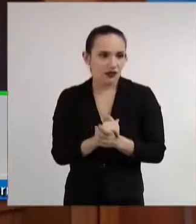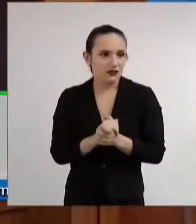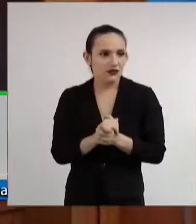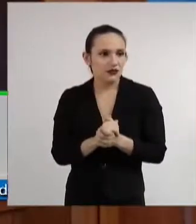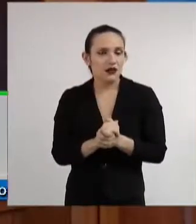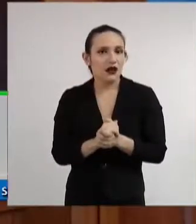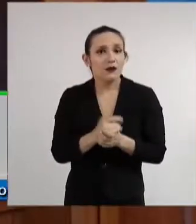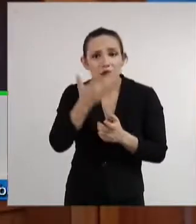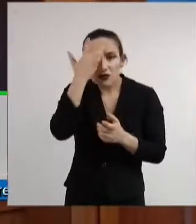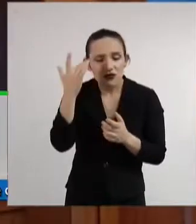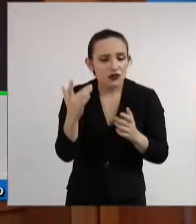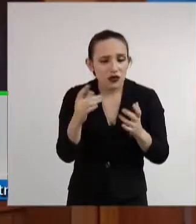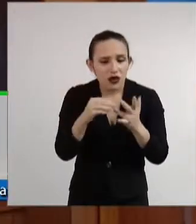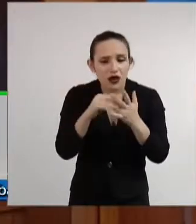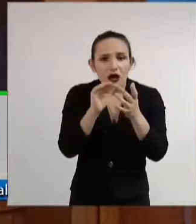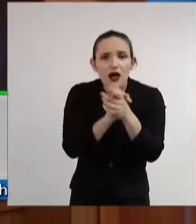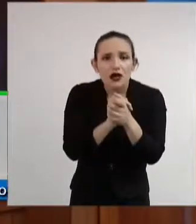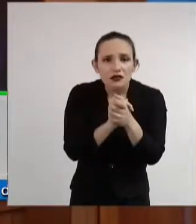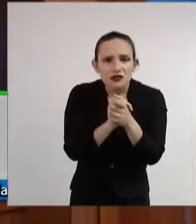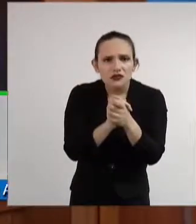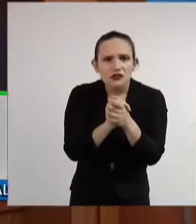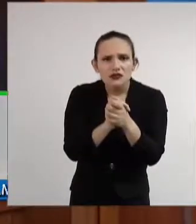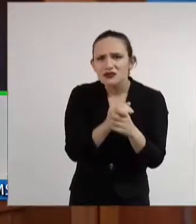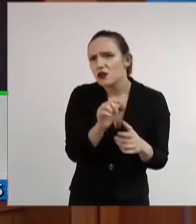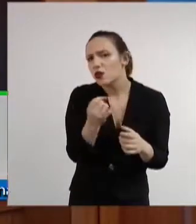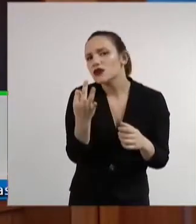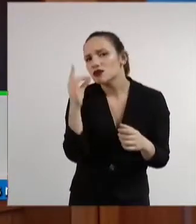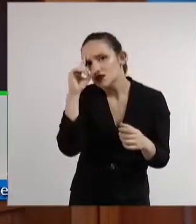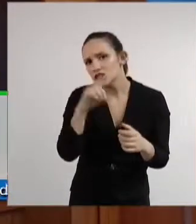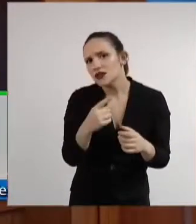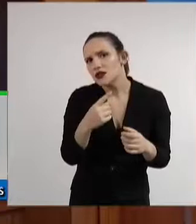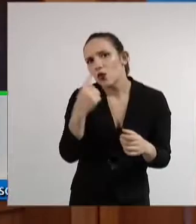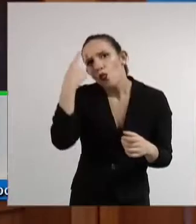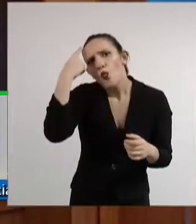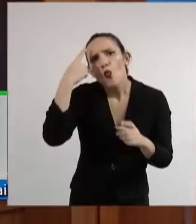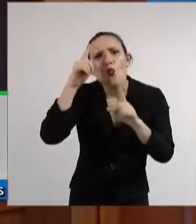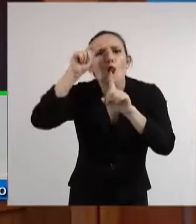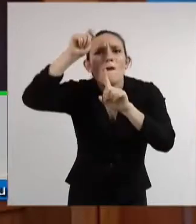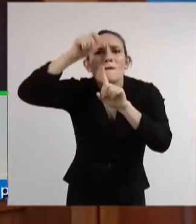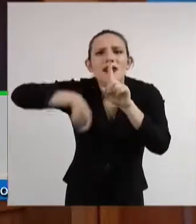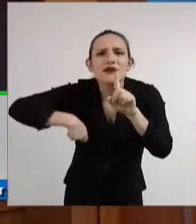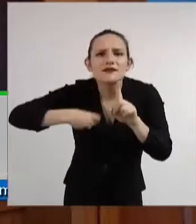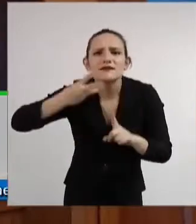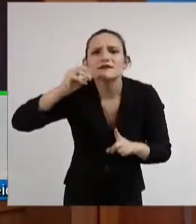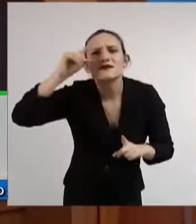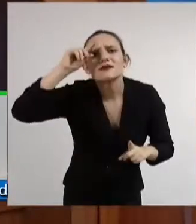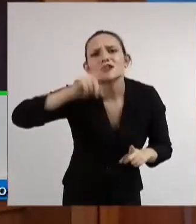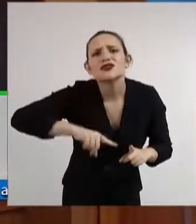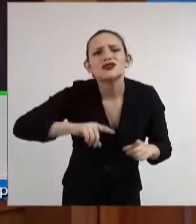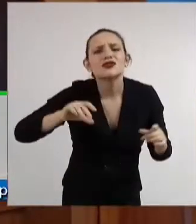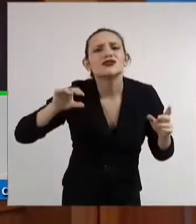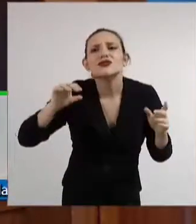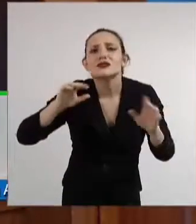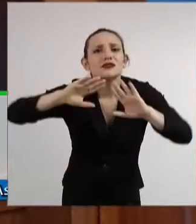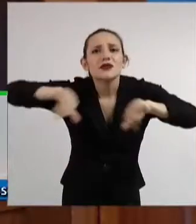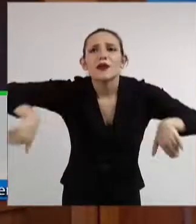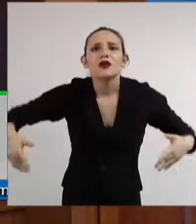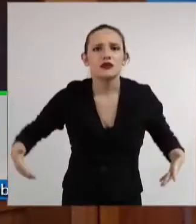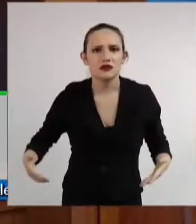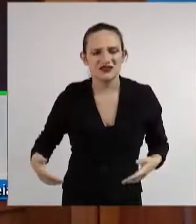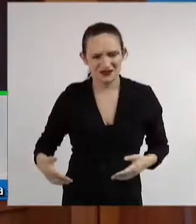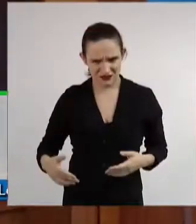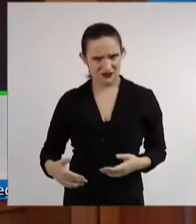casou, sabe quantos dias ficaram juntos, deputado Cabomi? 30 dias. Esse camarada estava preparado para casar?